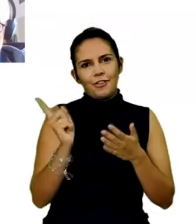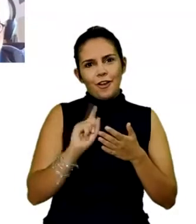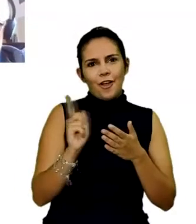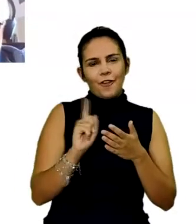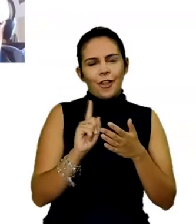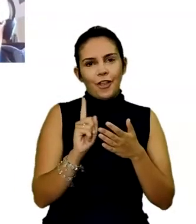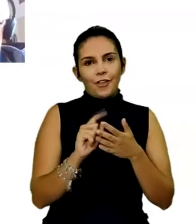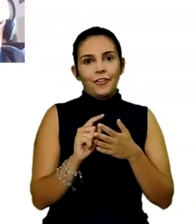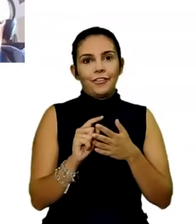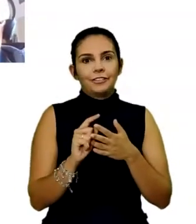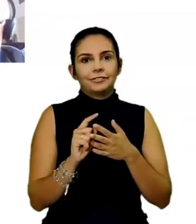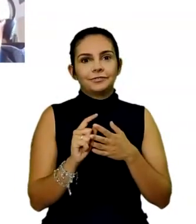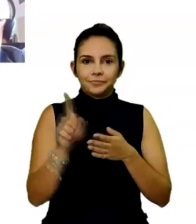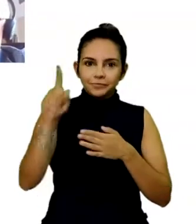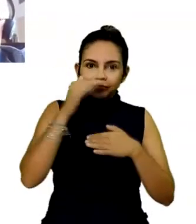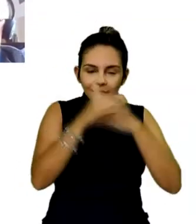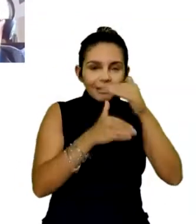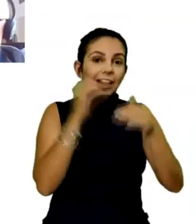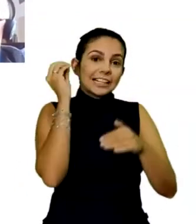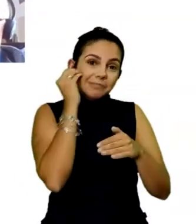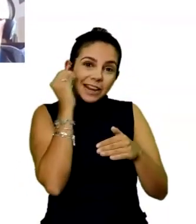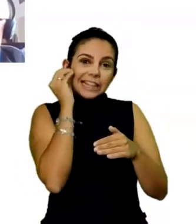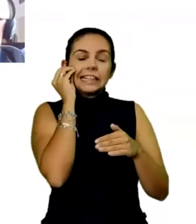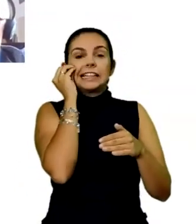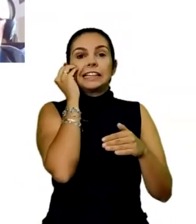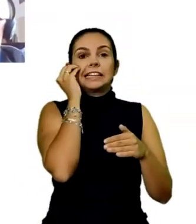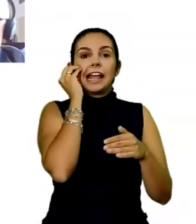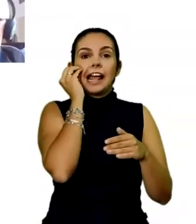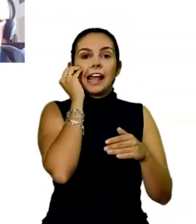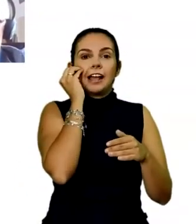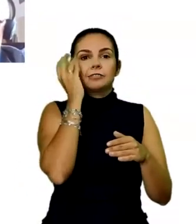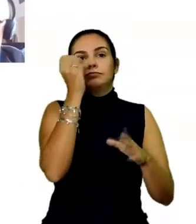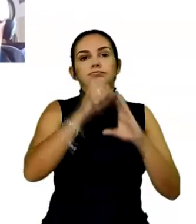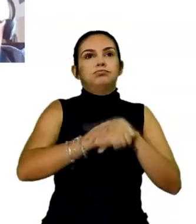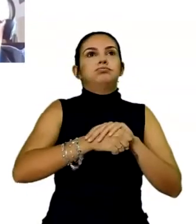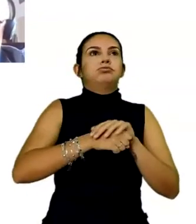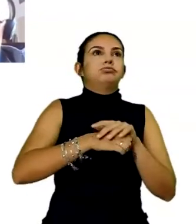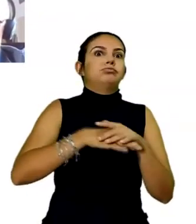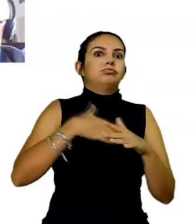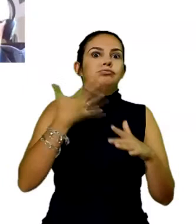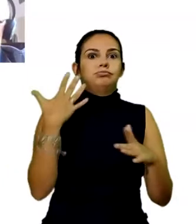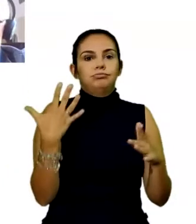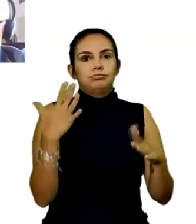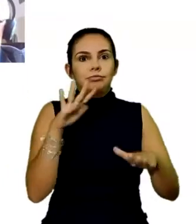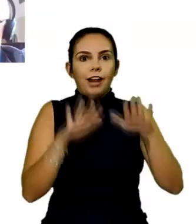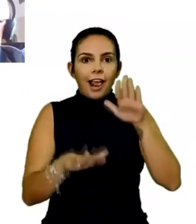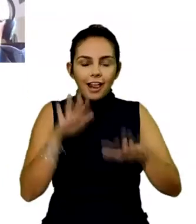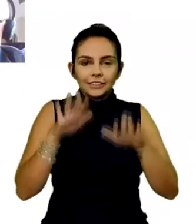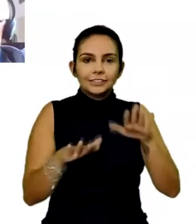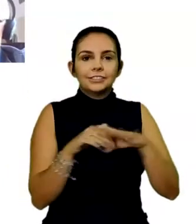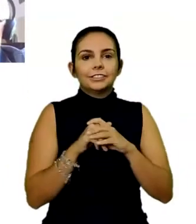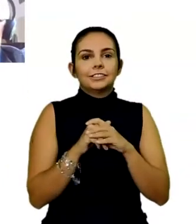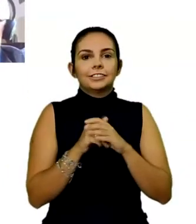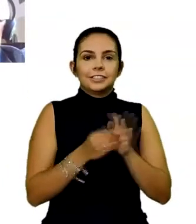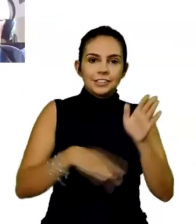vamos fazer. Ele vai experimentando N vezes. E às vezes até chega assim,